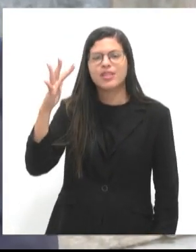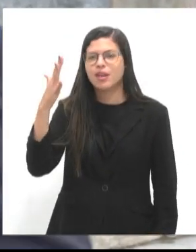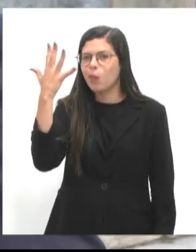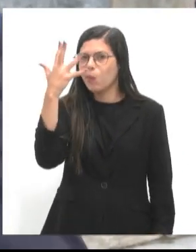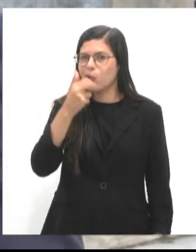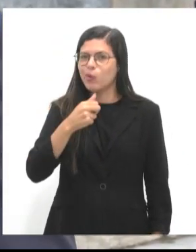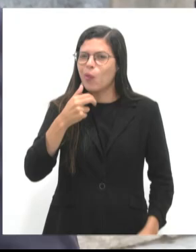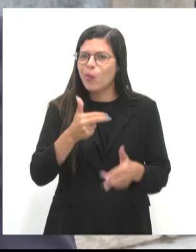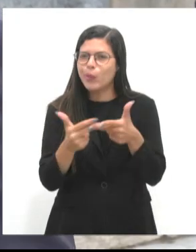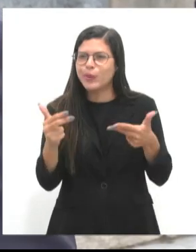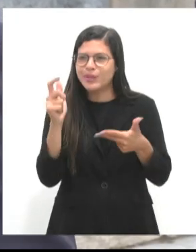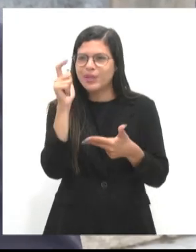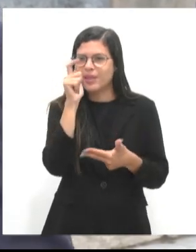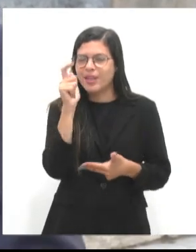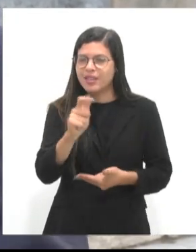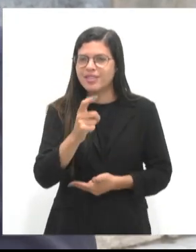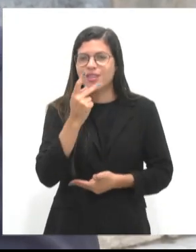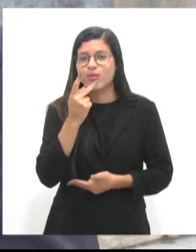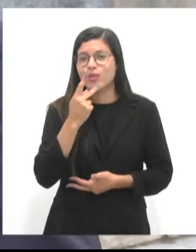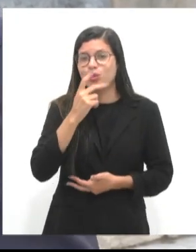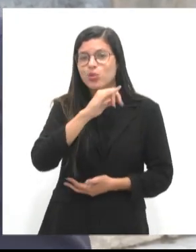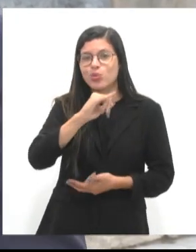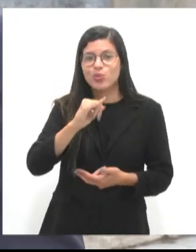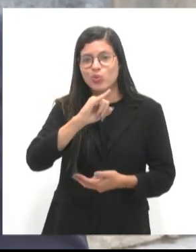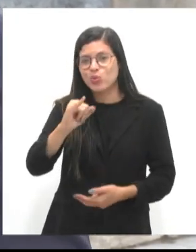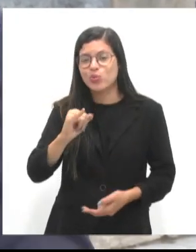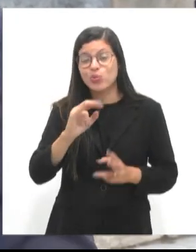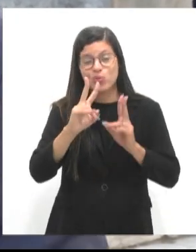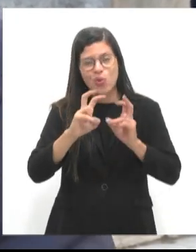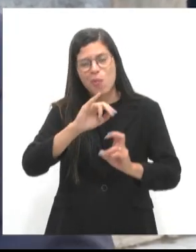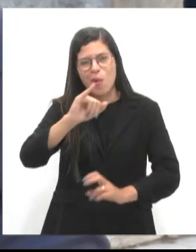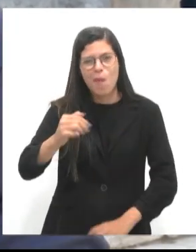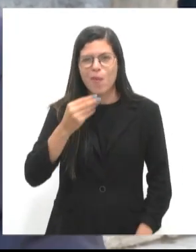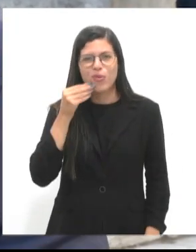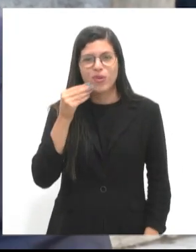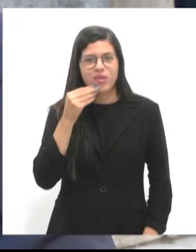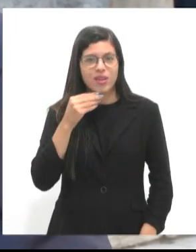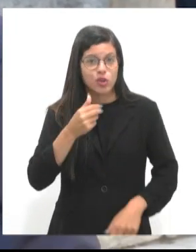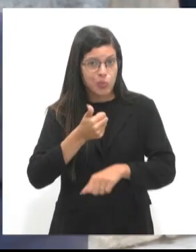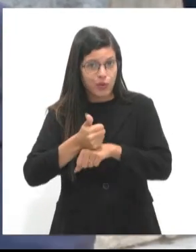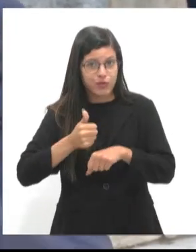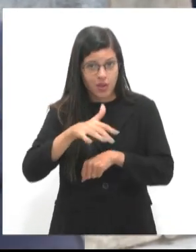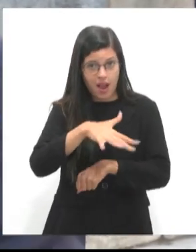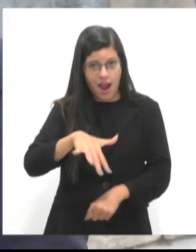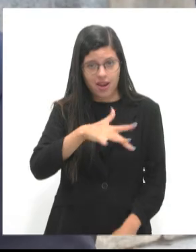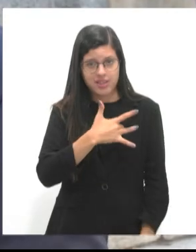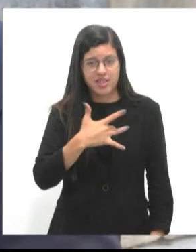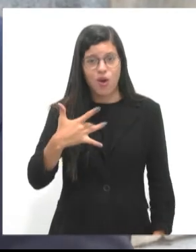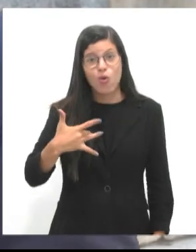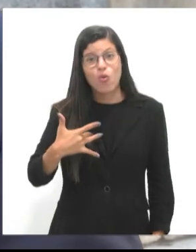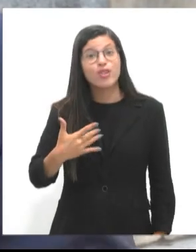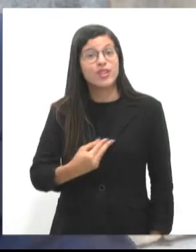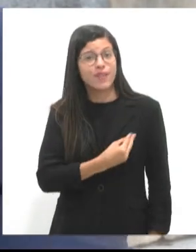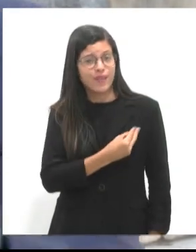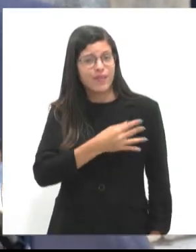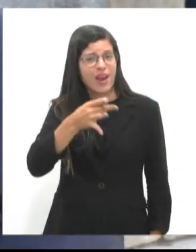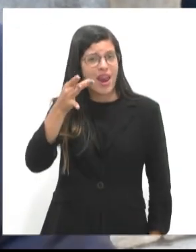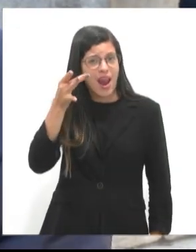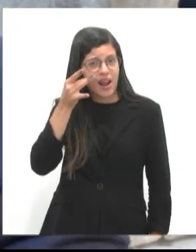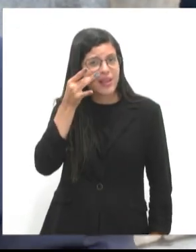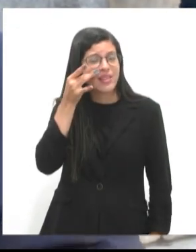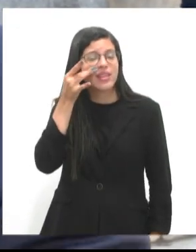coisa interessante que eu acabei de dizer falando sobre a oportunidade. Uma profissional da saúde que vive a realidade, vive